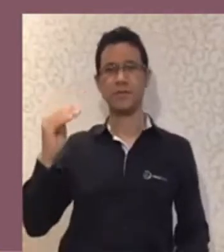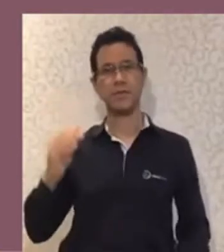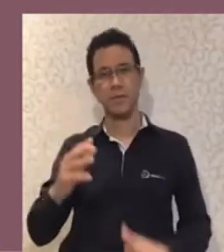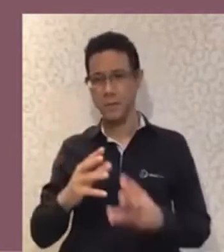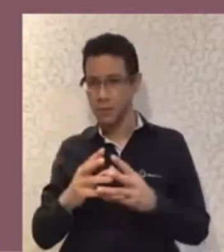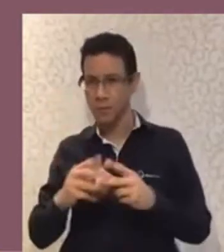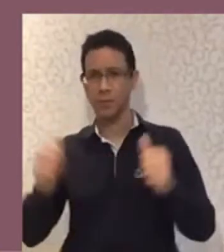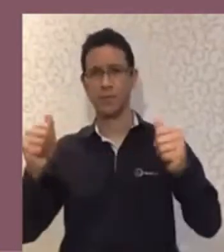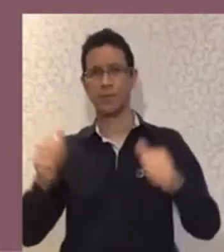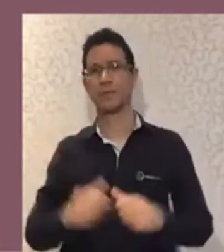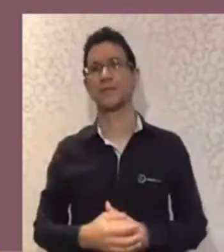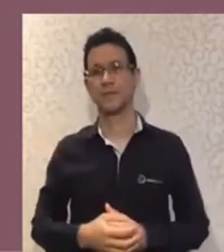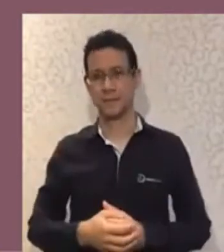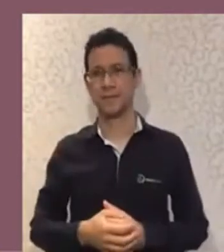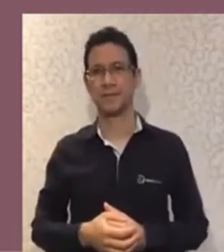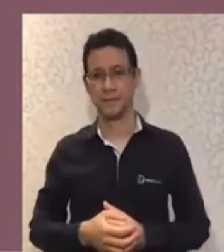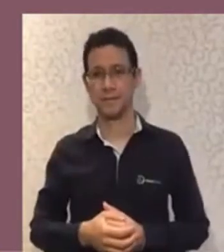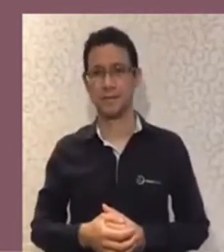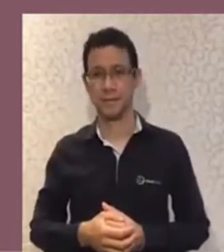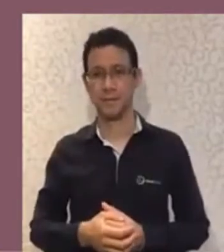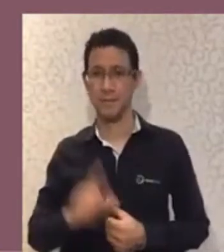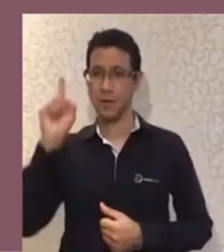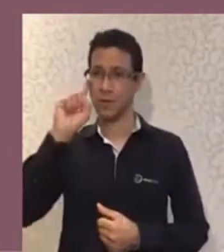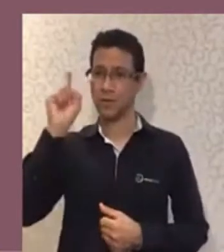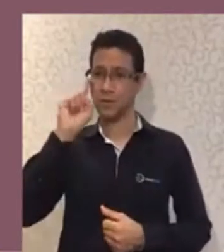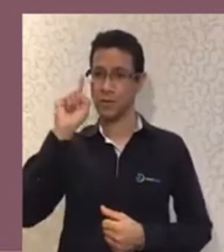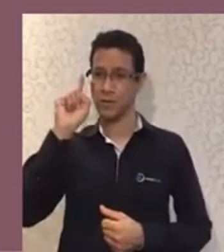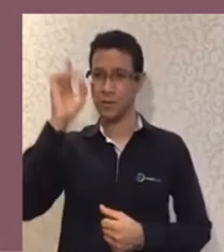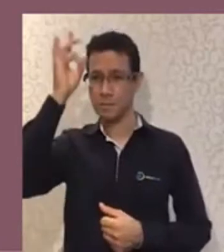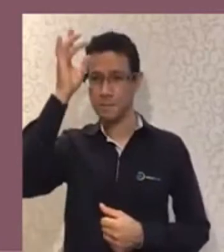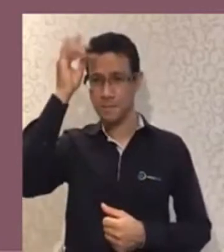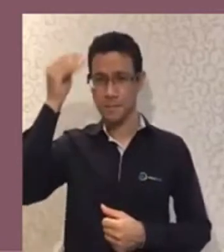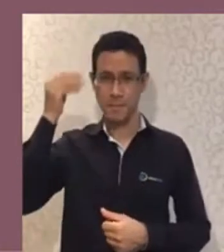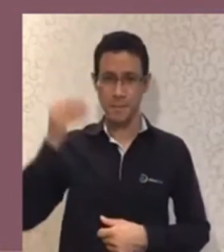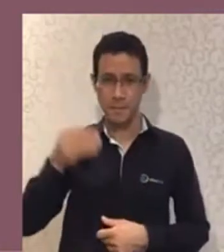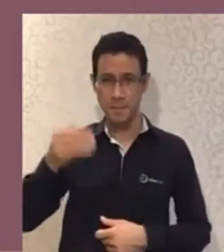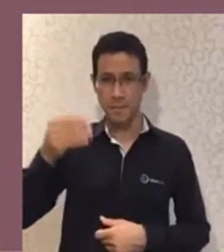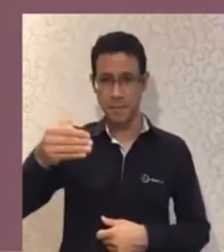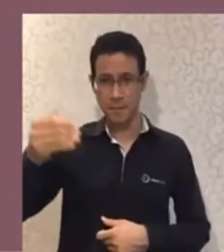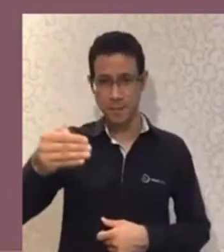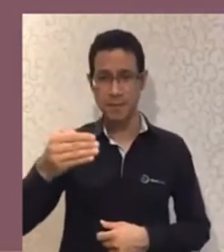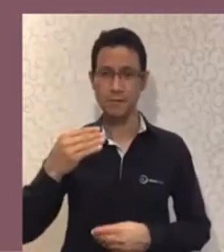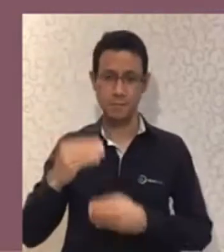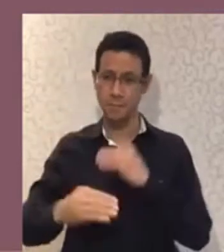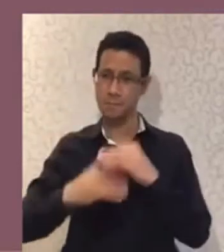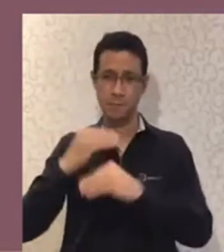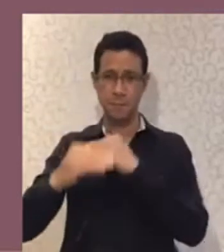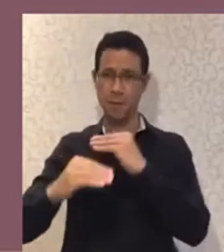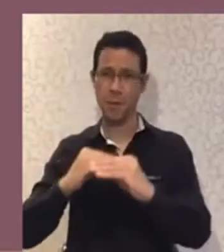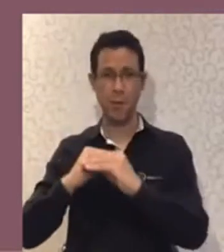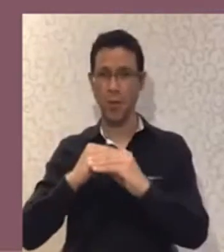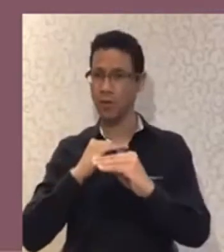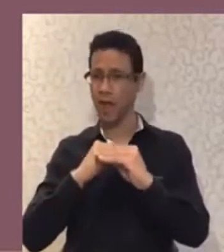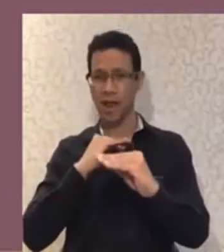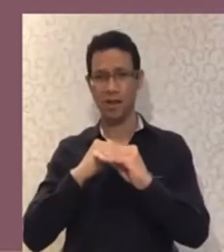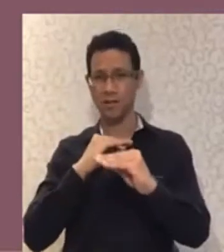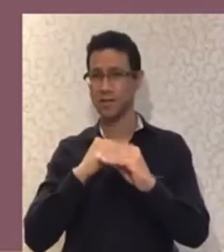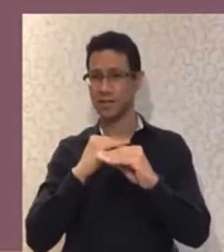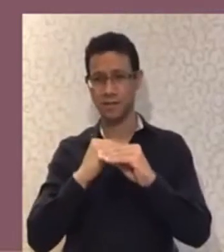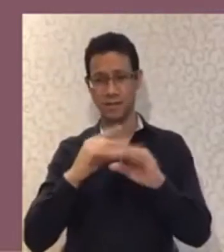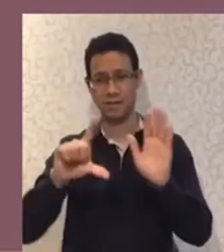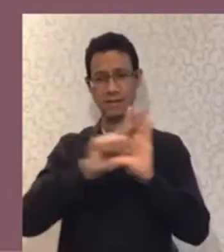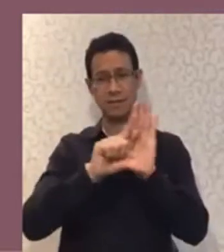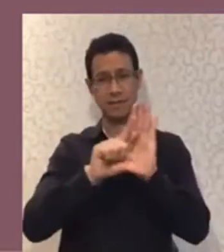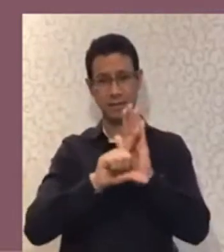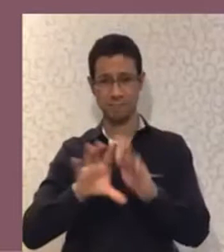É nas relações do dia a dia que se constrói a igualdade. A lei garante, as leis garantem. As